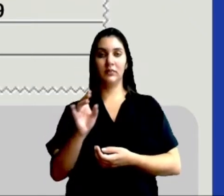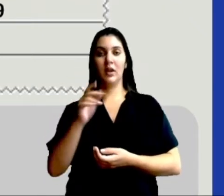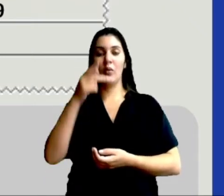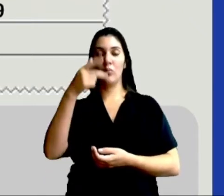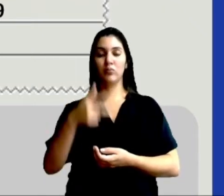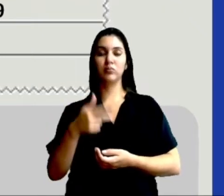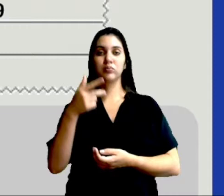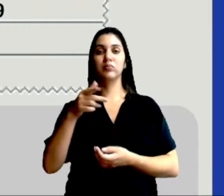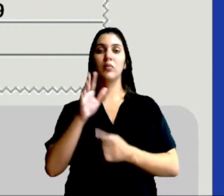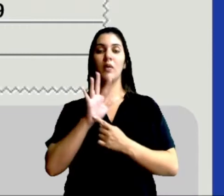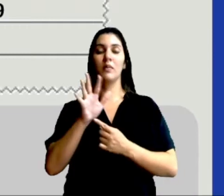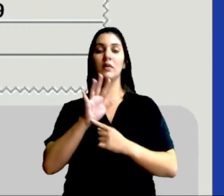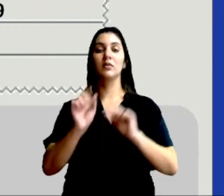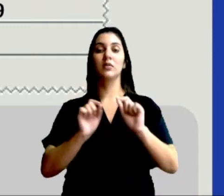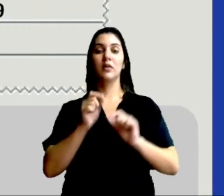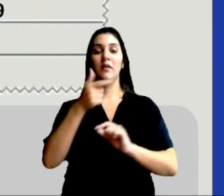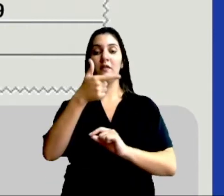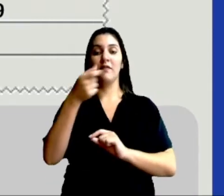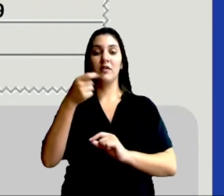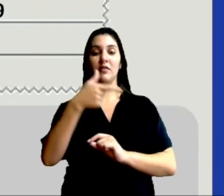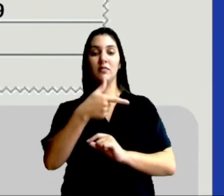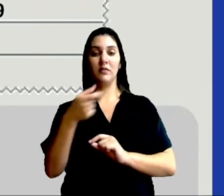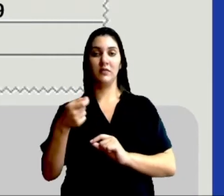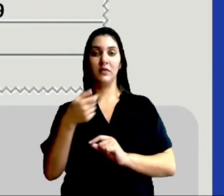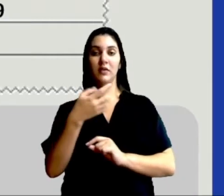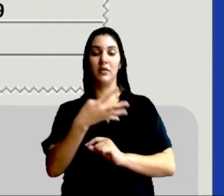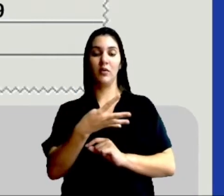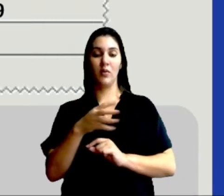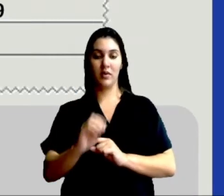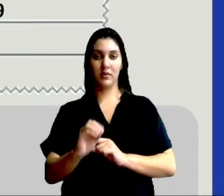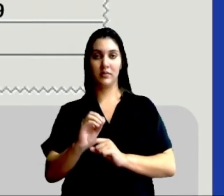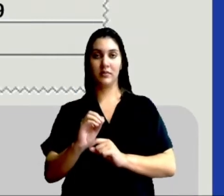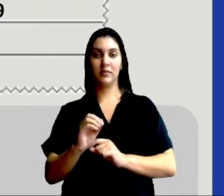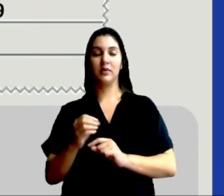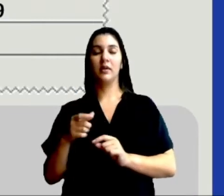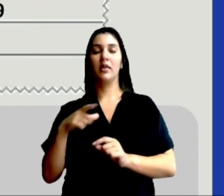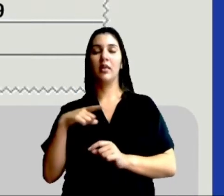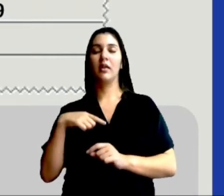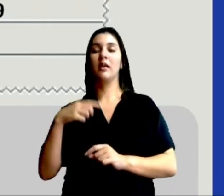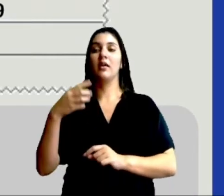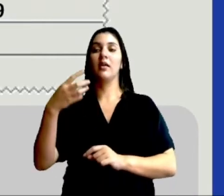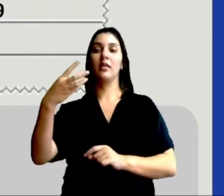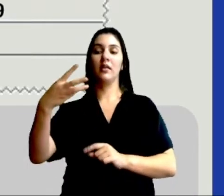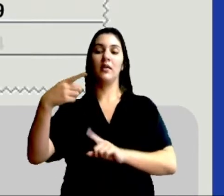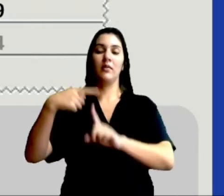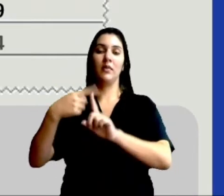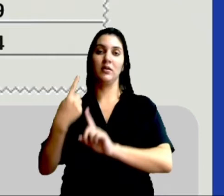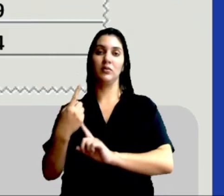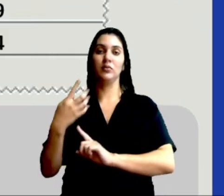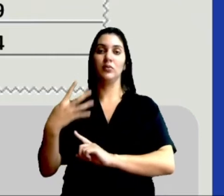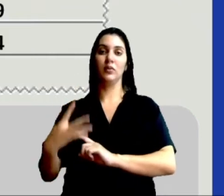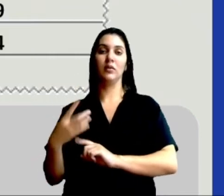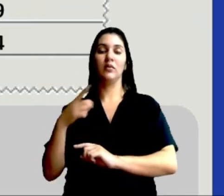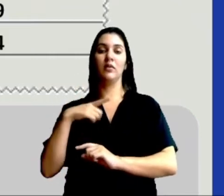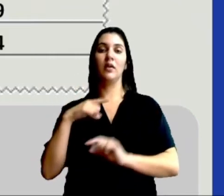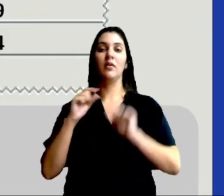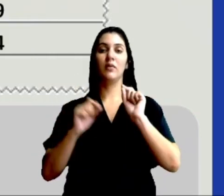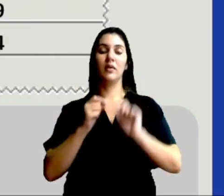numa representação. Então, eu tenho quem? 20. 20 mais 20? 40. E 3 mais 1, 4. E aí a gente